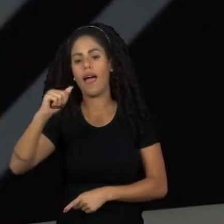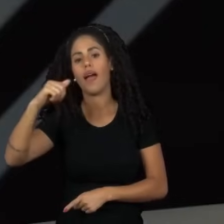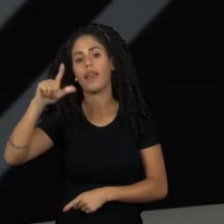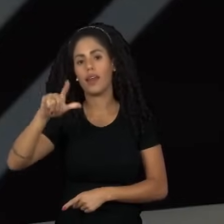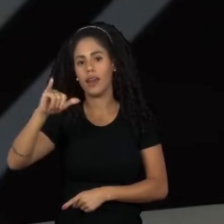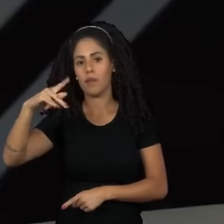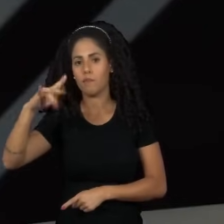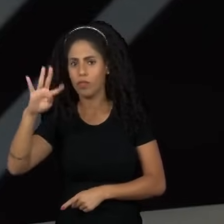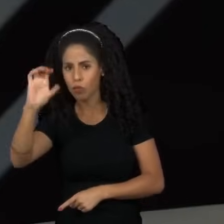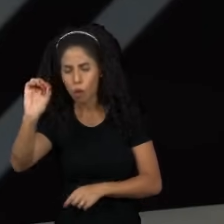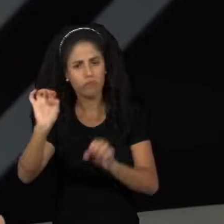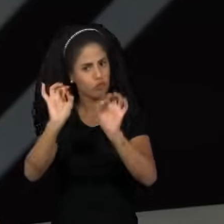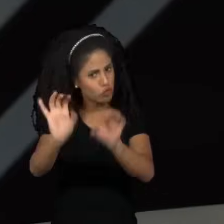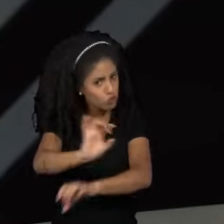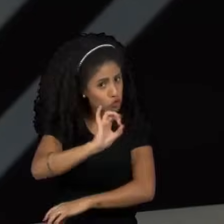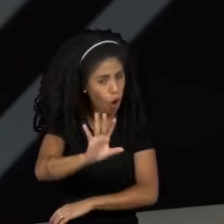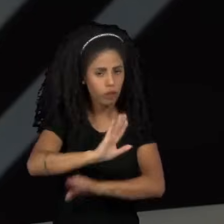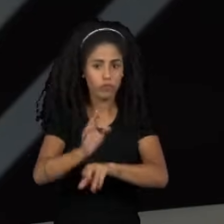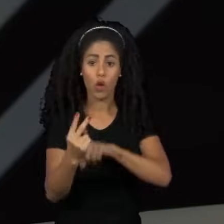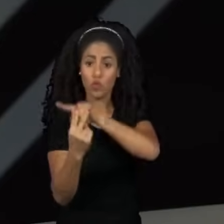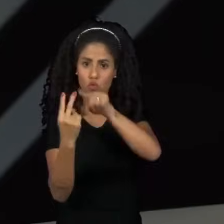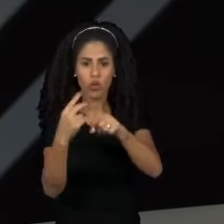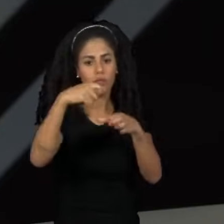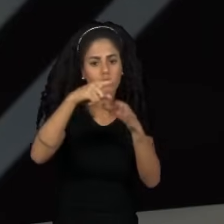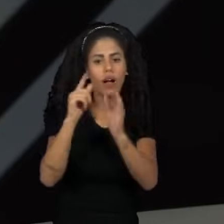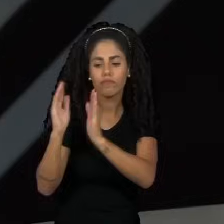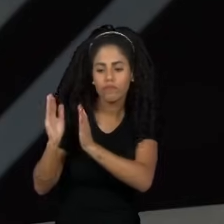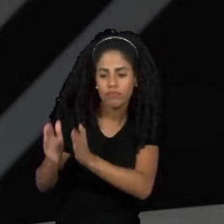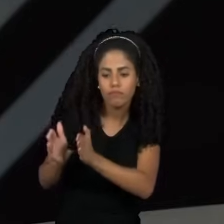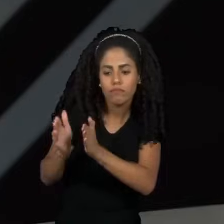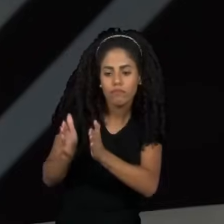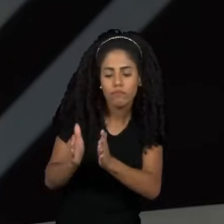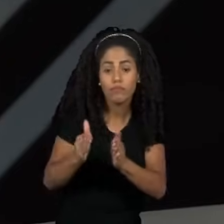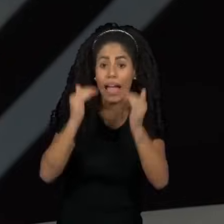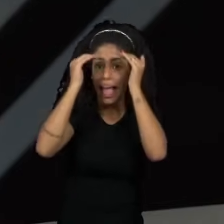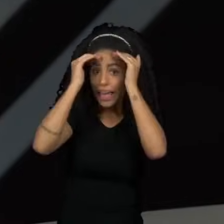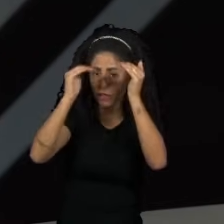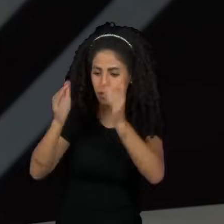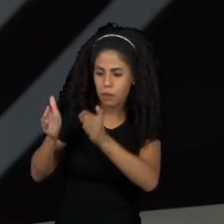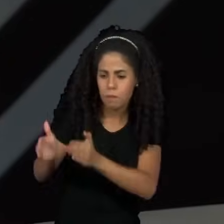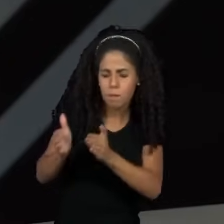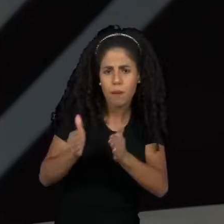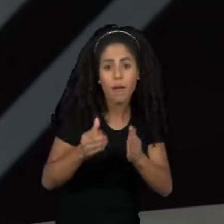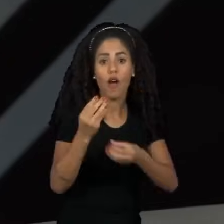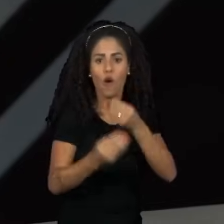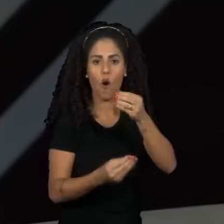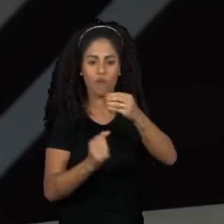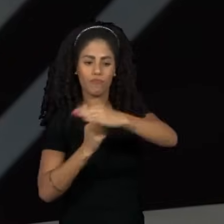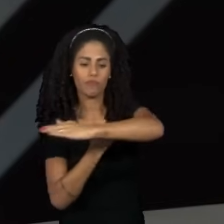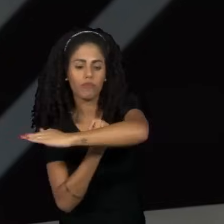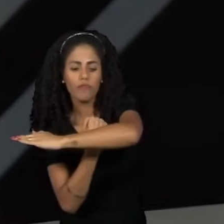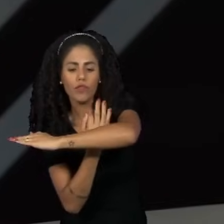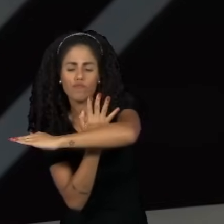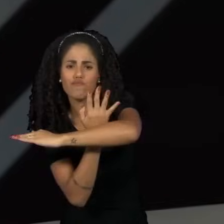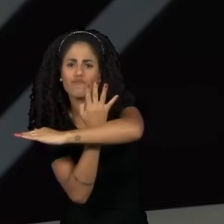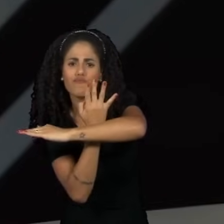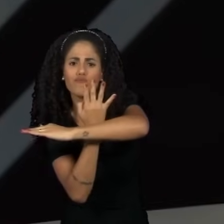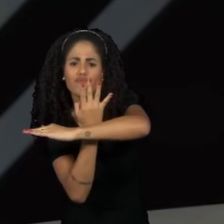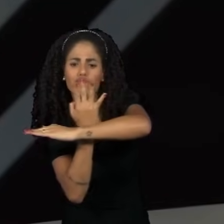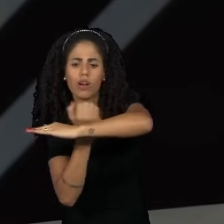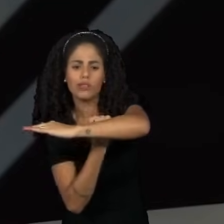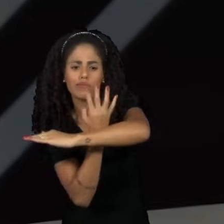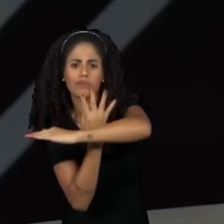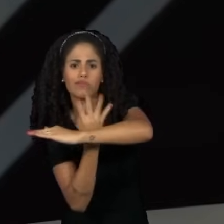adubo. Só processos. Braquiária, de qualquer forma, ele é considerado